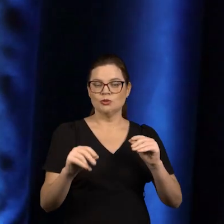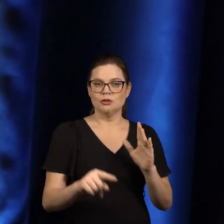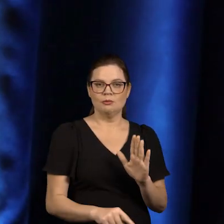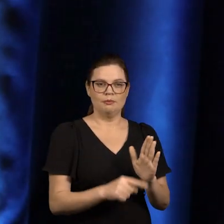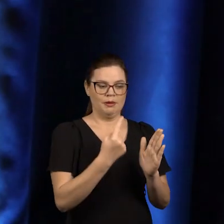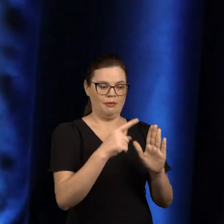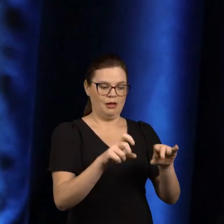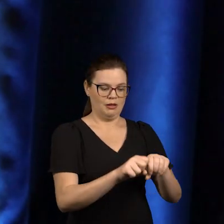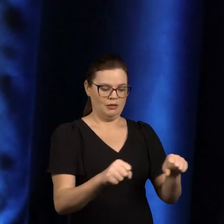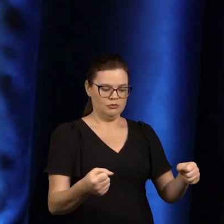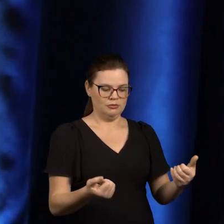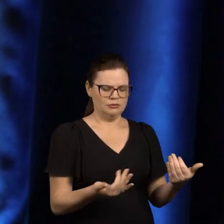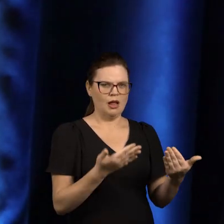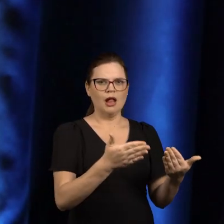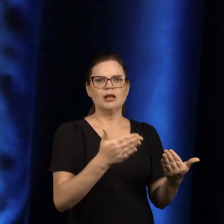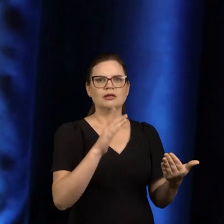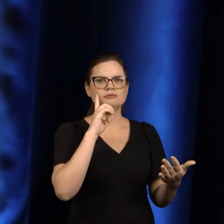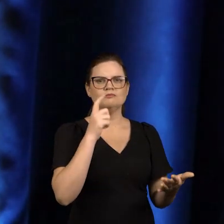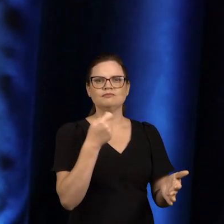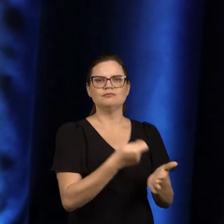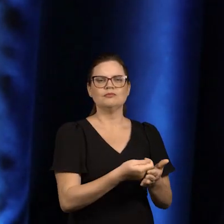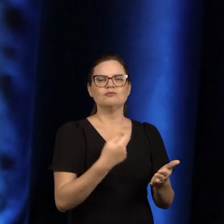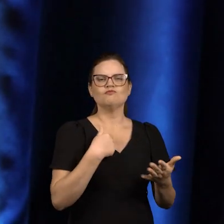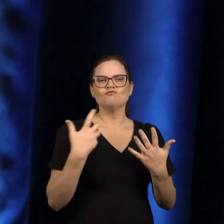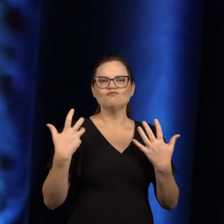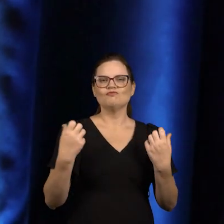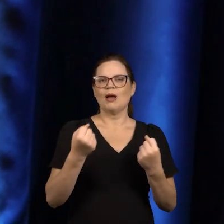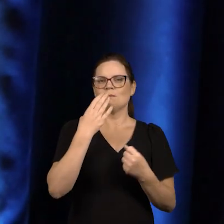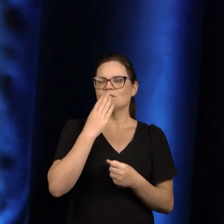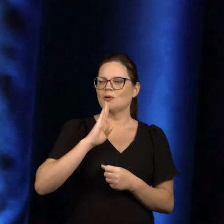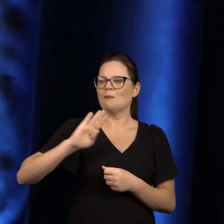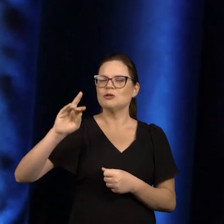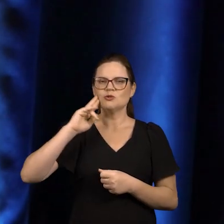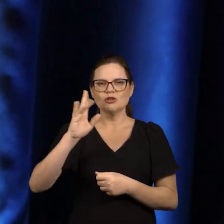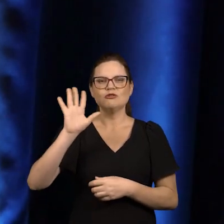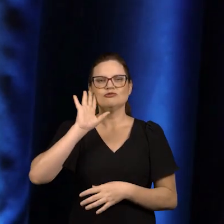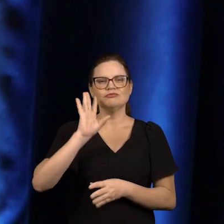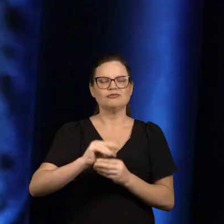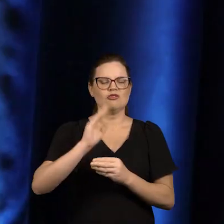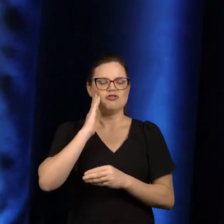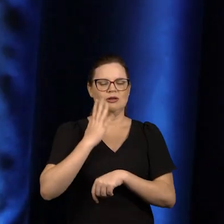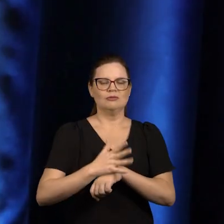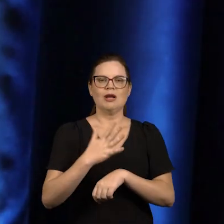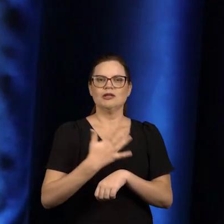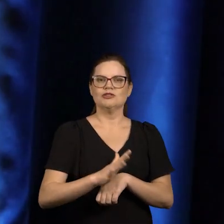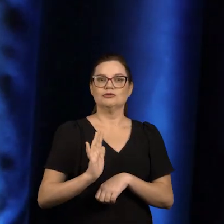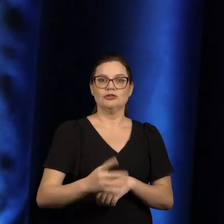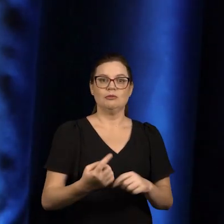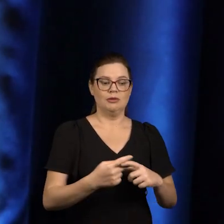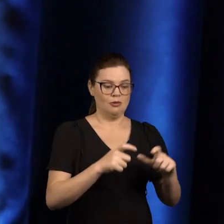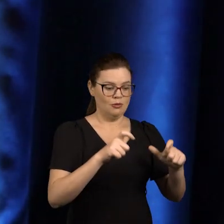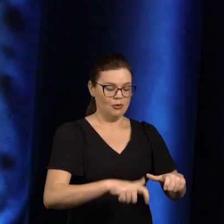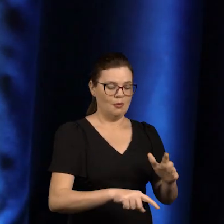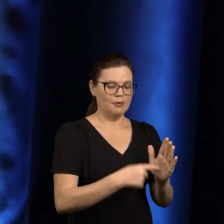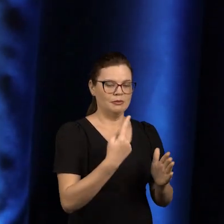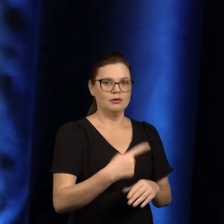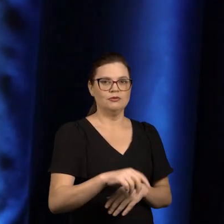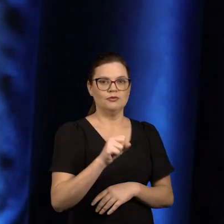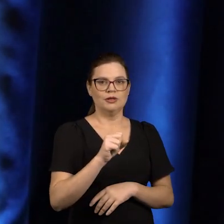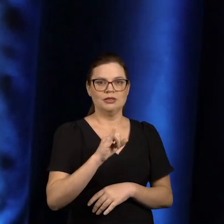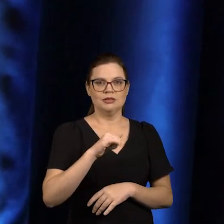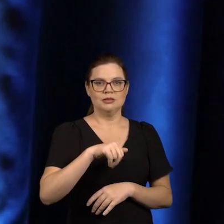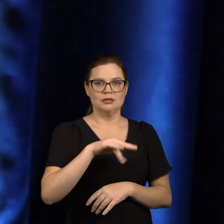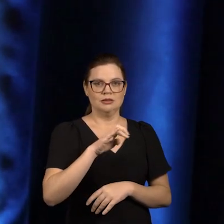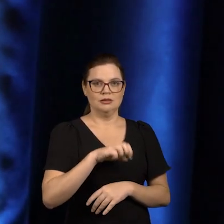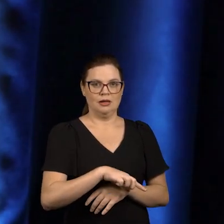altar, já como que já tomando posse daquilo que era a promessa do Senhor em Siquém, né? Então